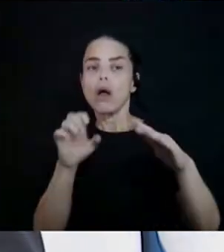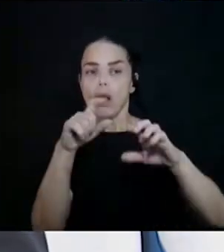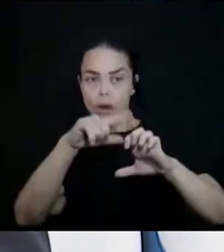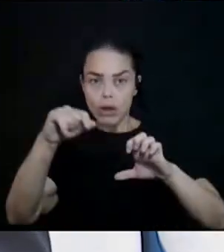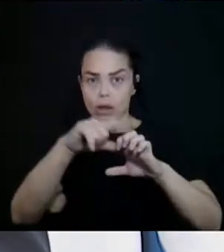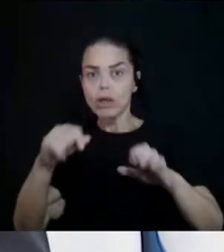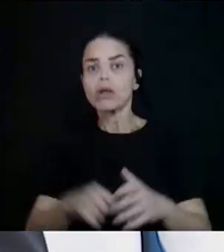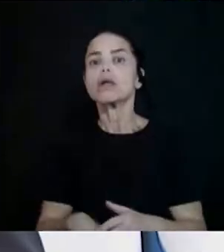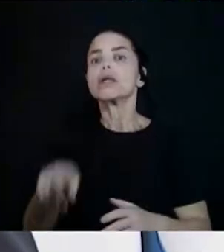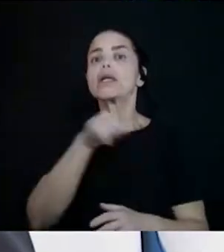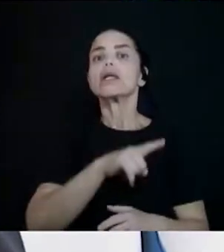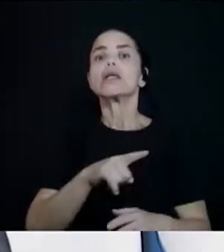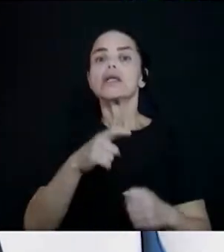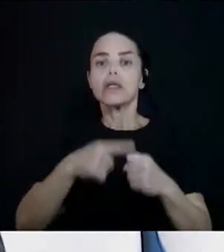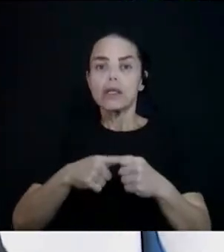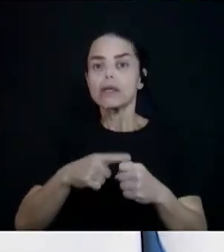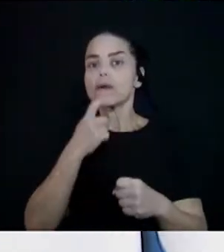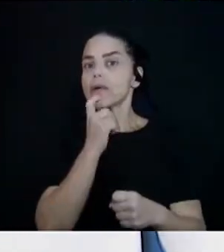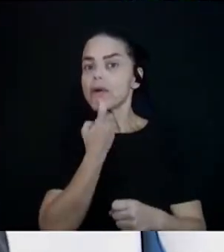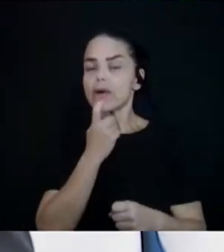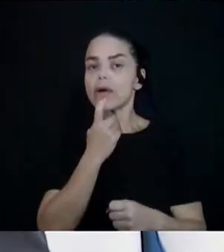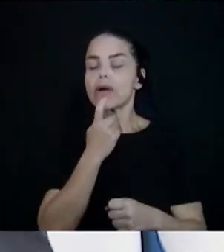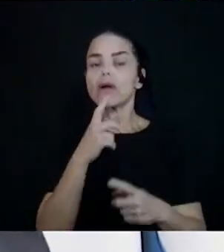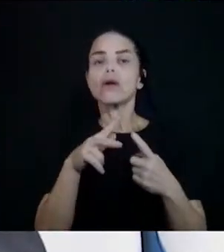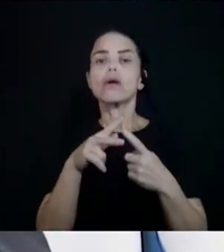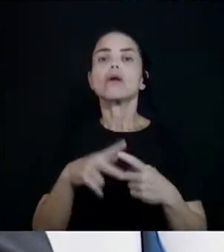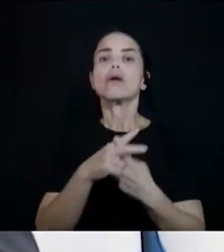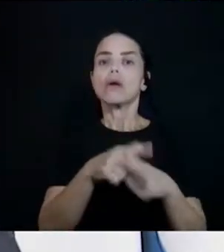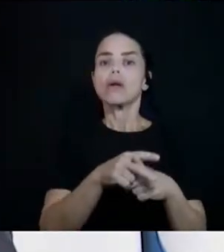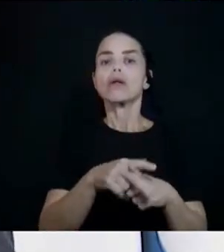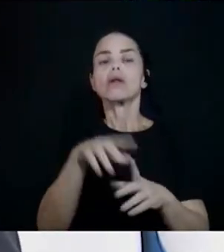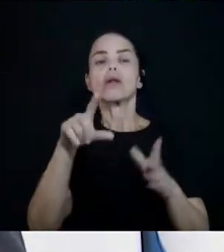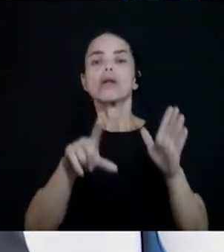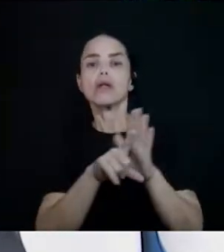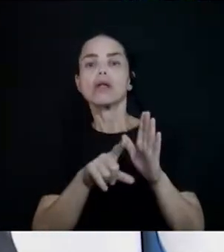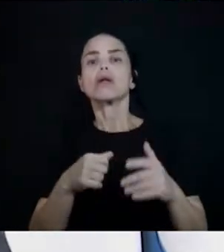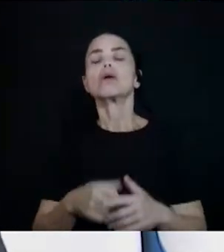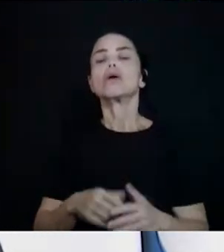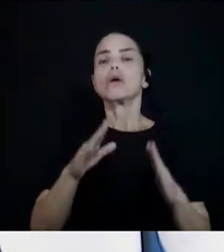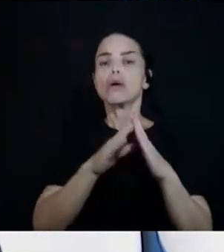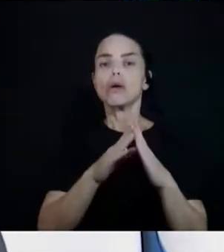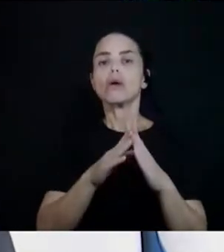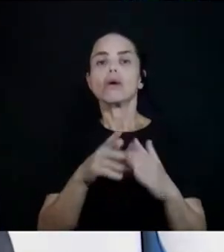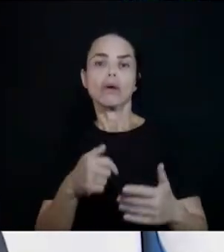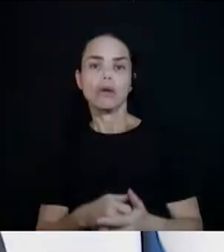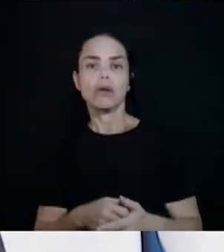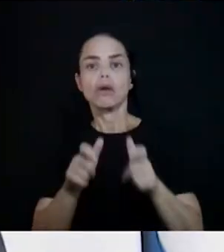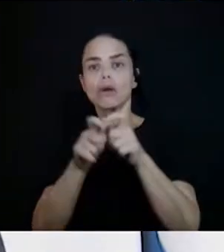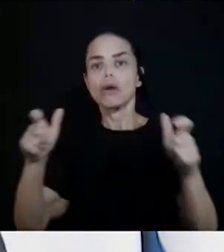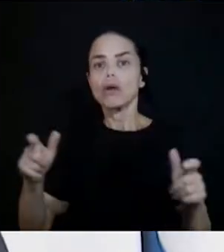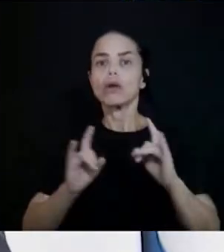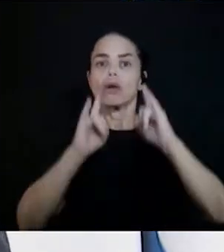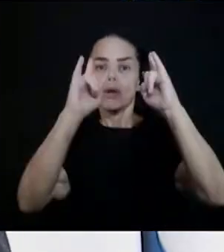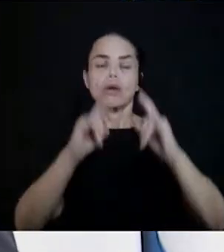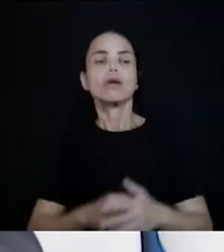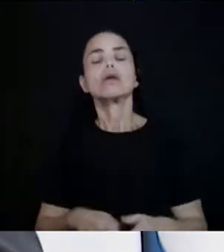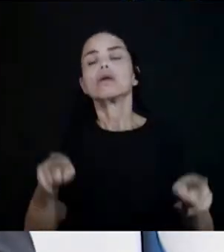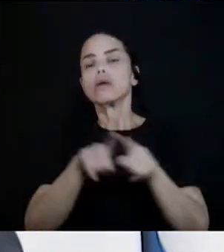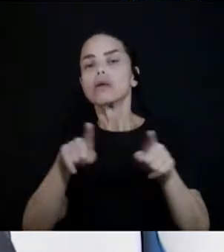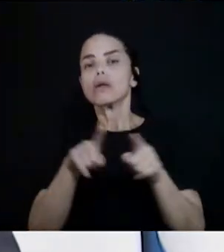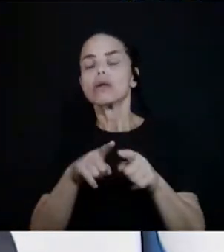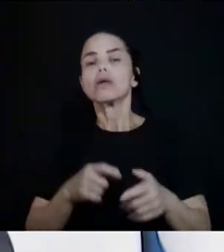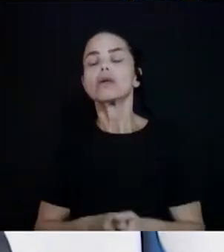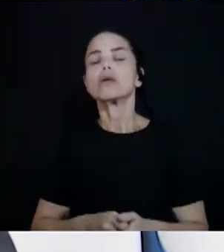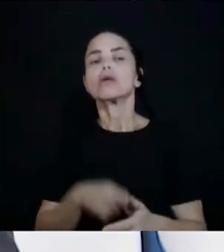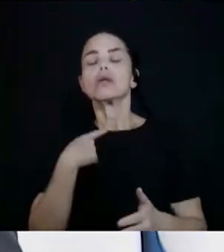e aqueles que querem regularizar os seus imóveis, ampliar novas edificações, também tenham respaldado